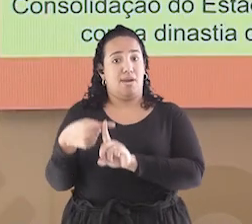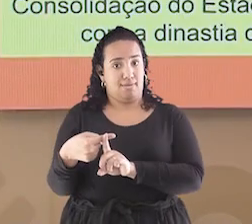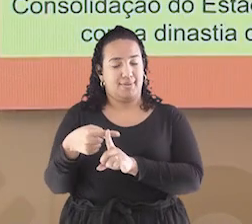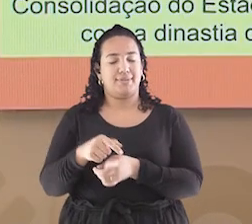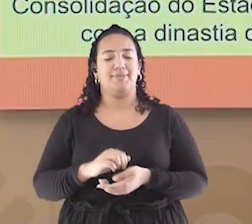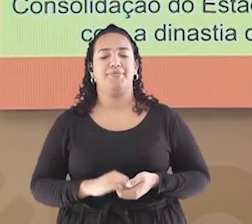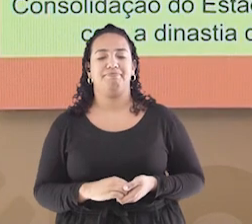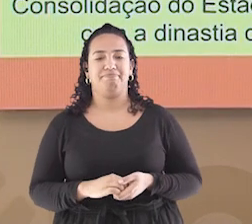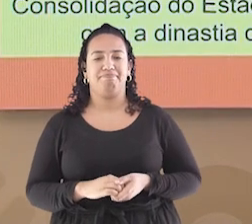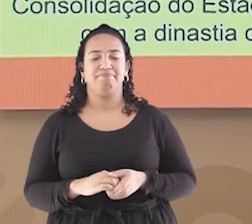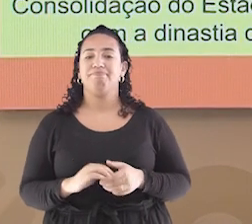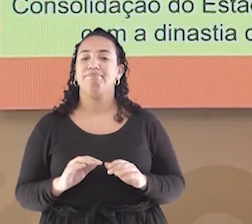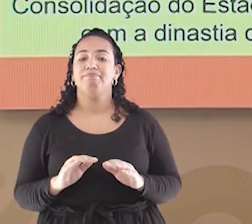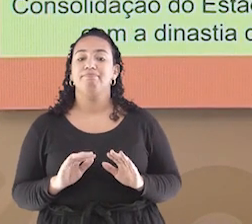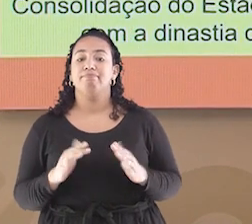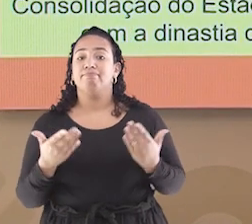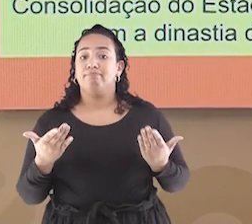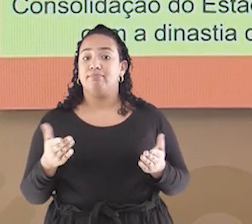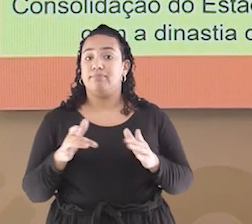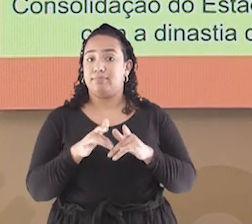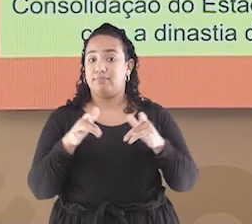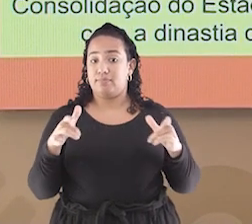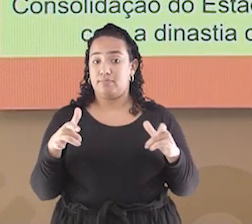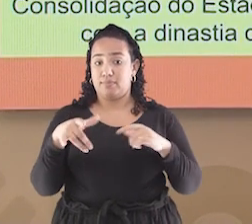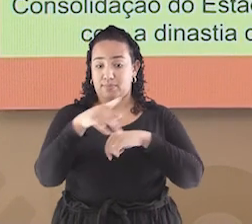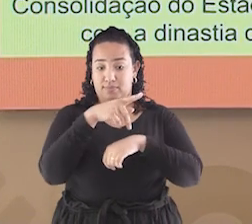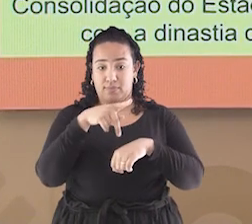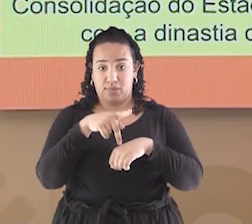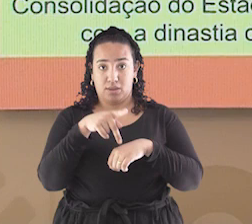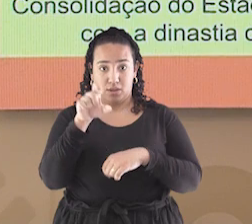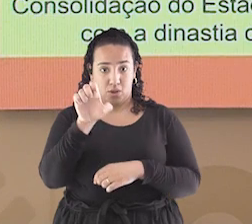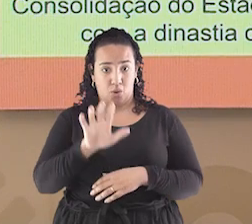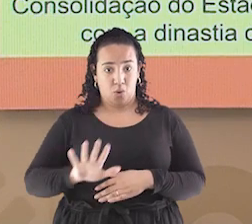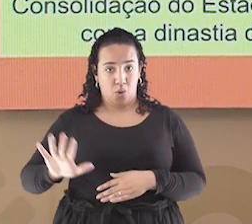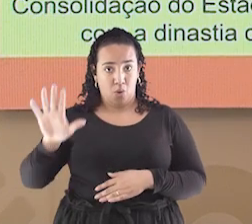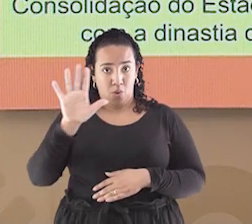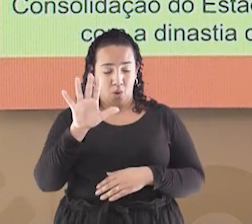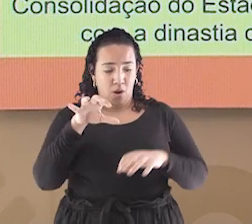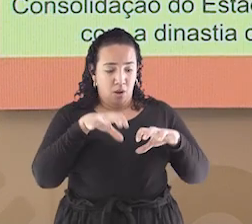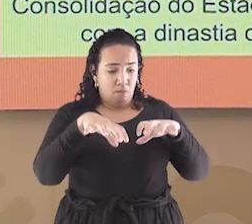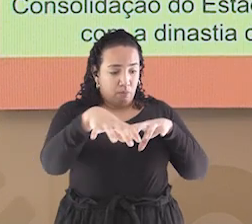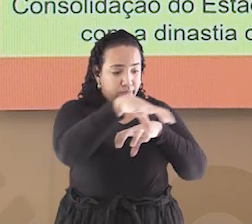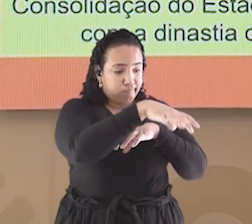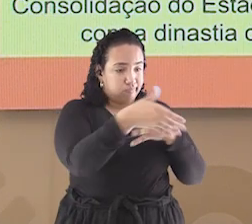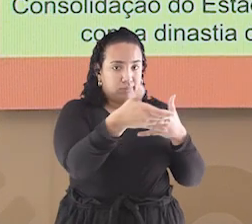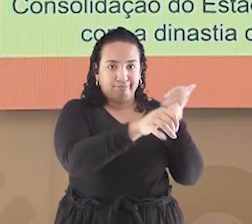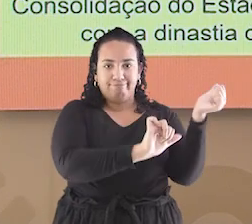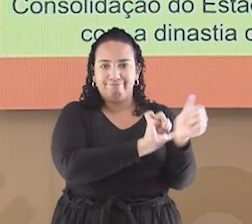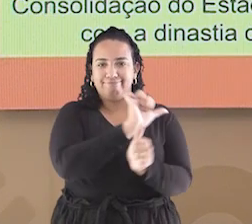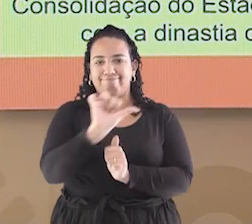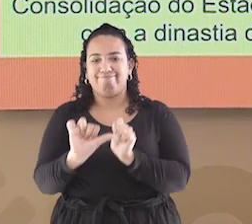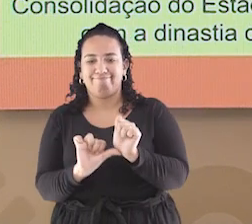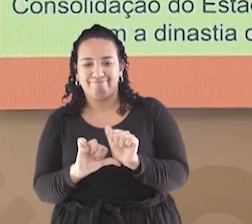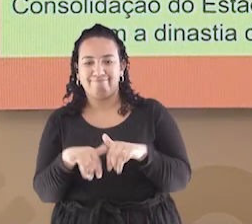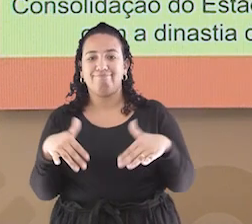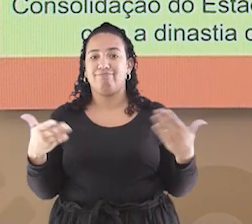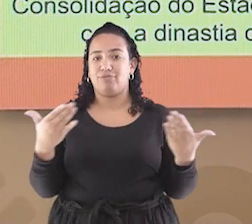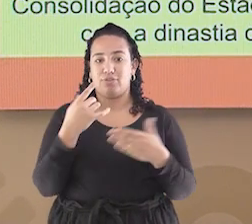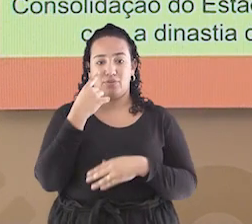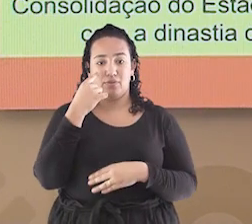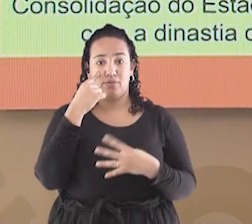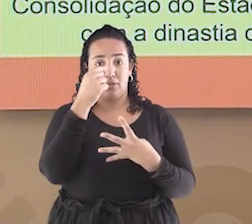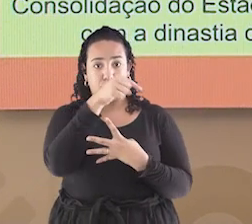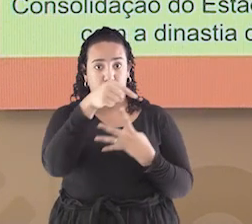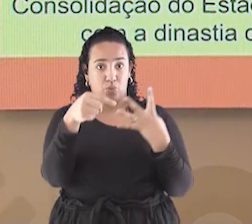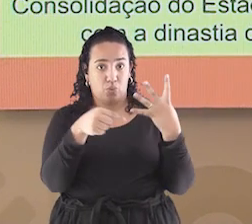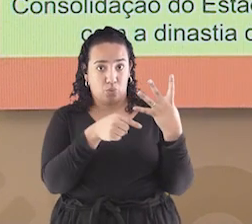dos países europeus passou pelo processo de saída dos reinos feudais e transformação em estados nacionais. A gente vai dar uma olhadinha em